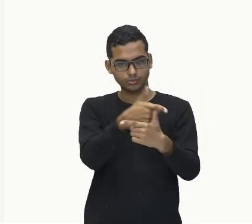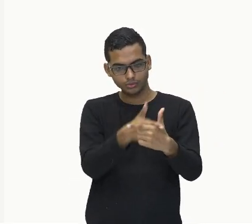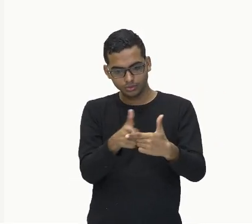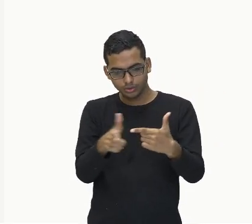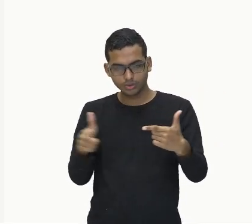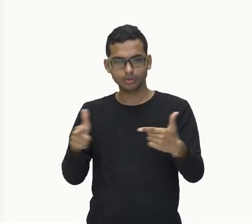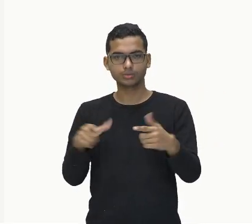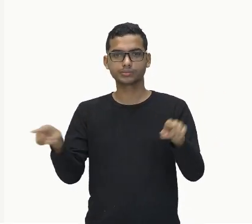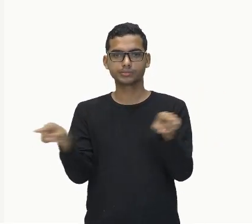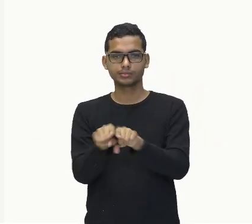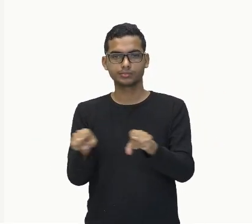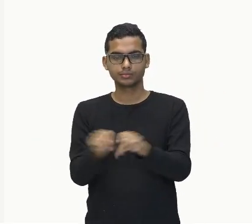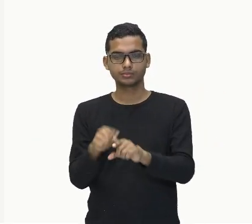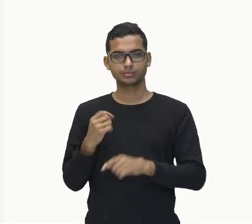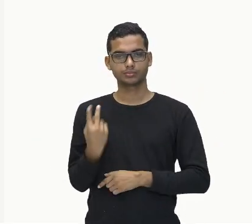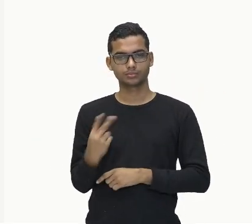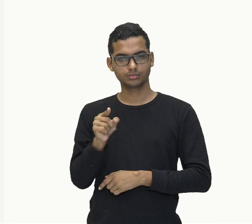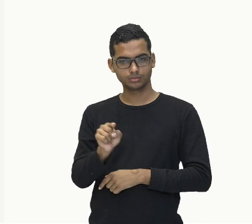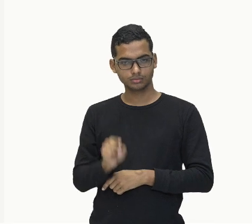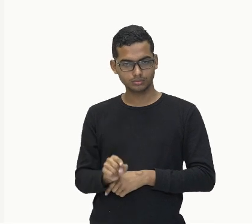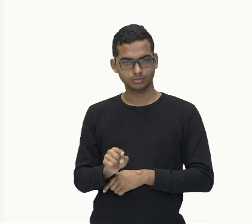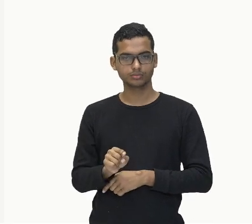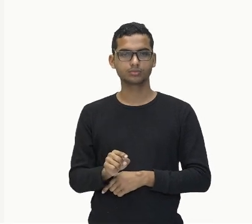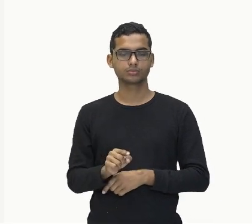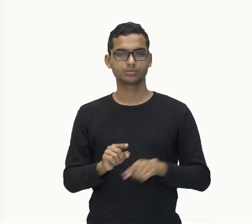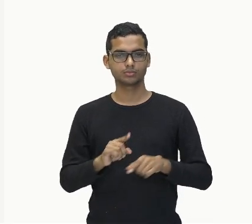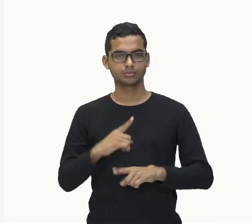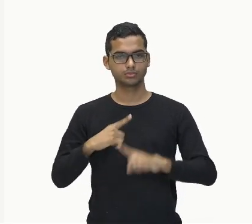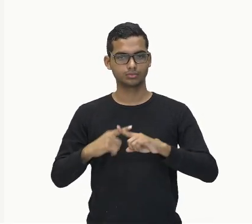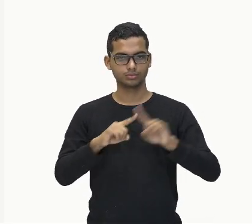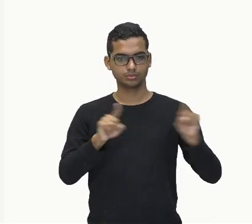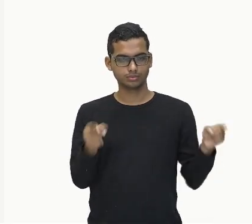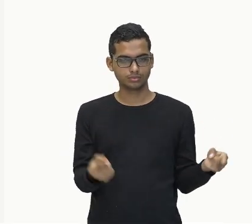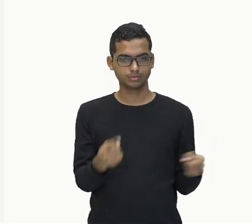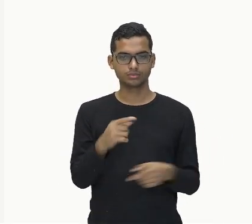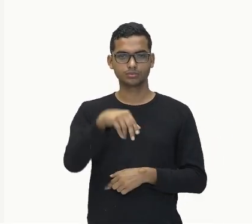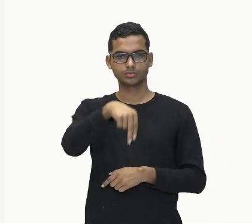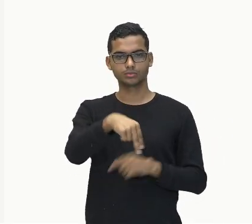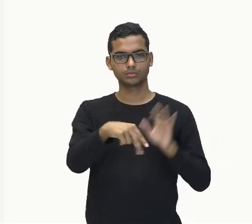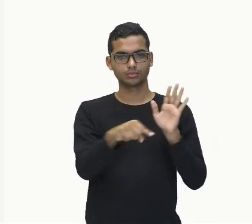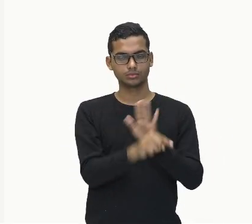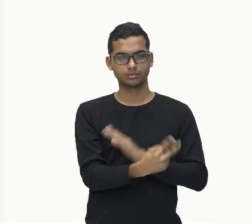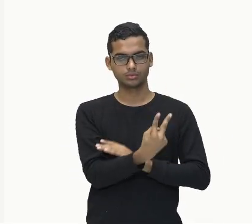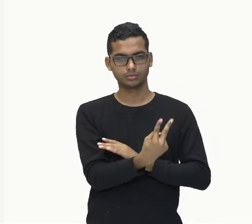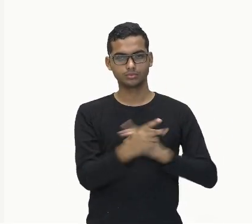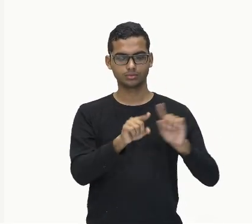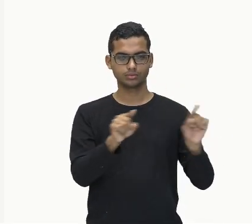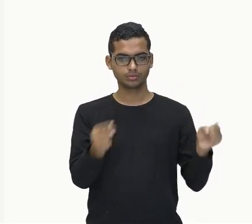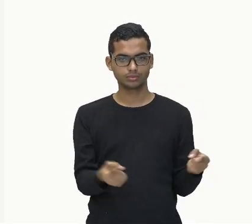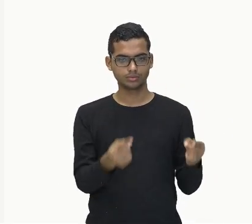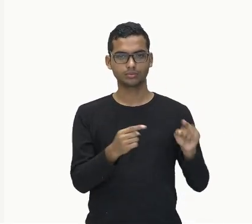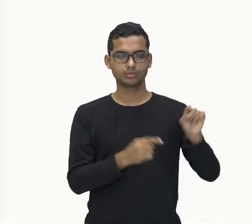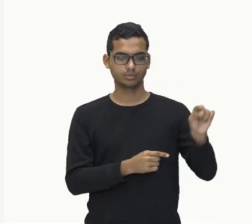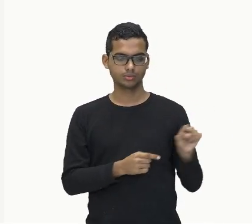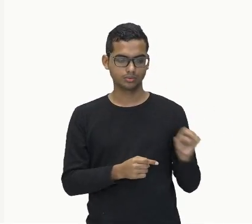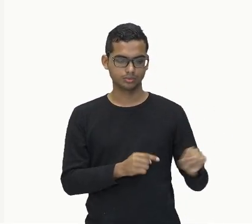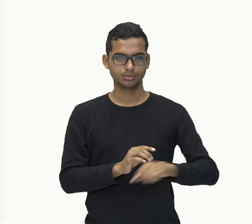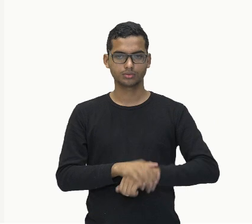conseguir eliminar aqui o n menos 2 fatorial com o n menos 2 fatorial e vai sobrar para a